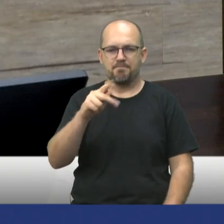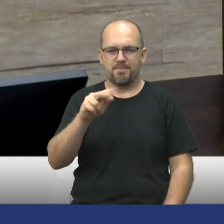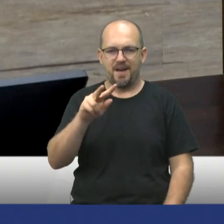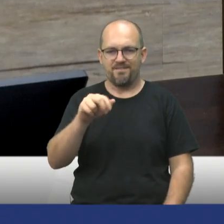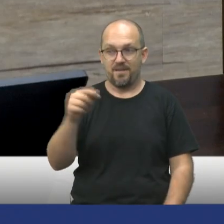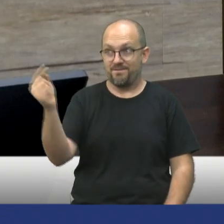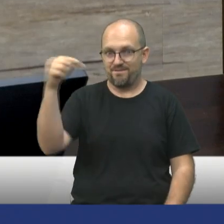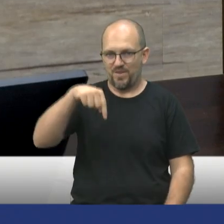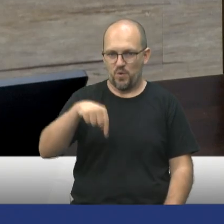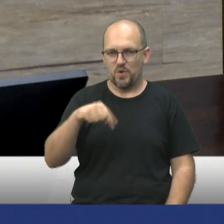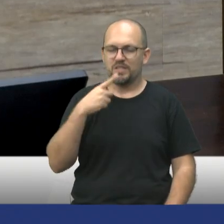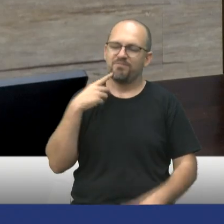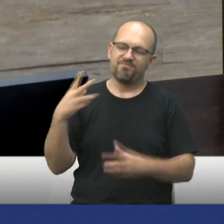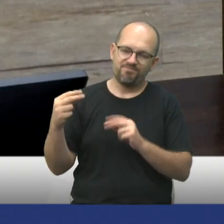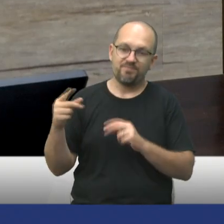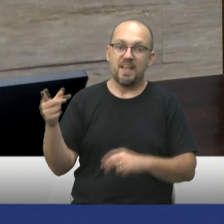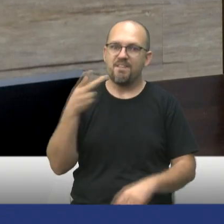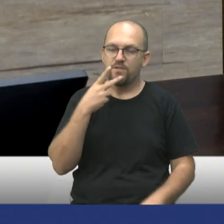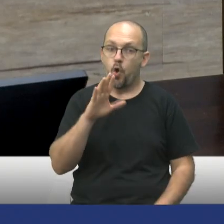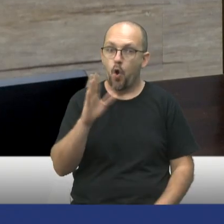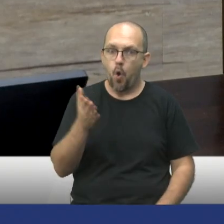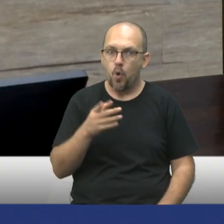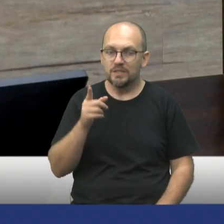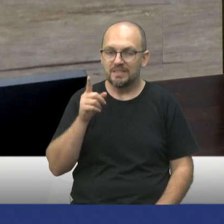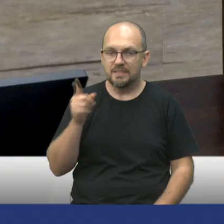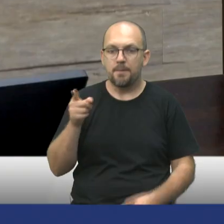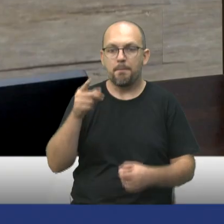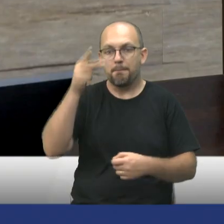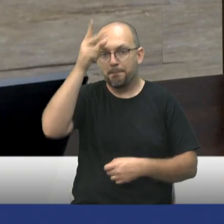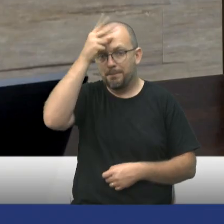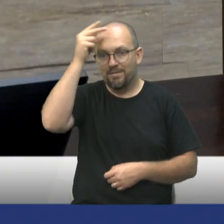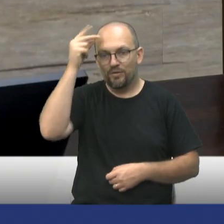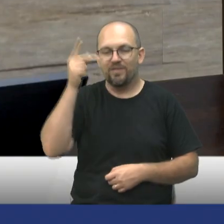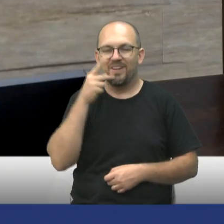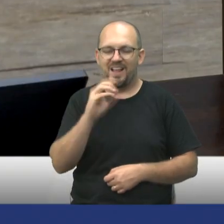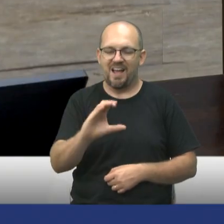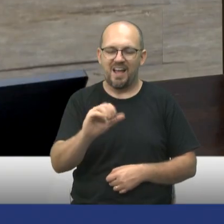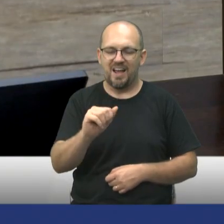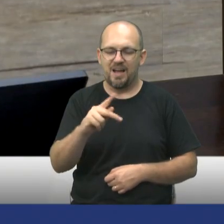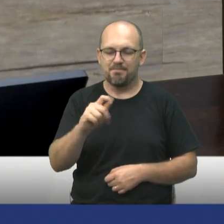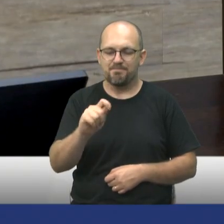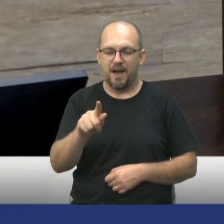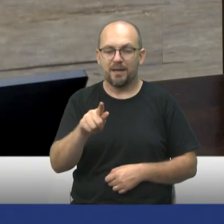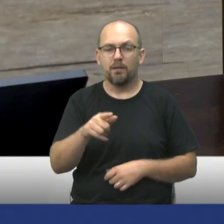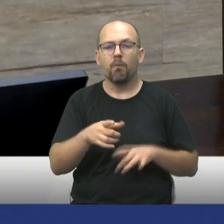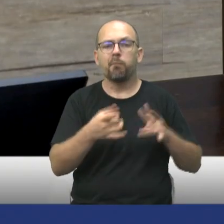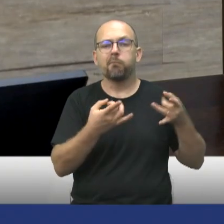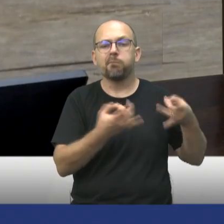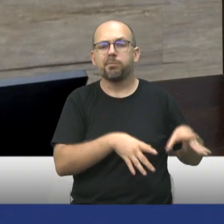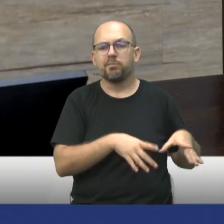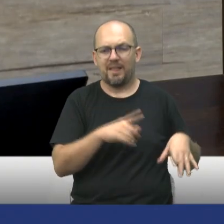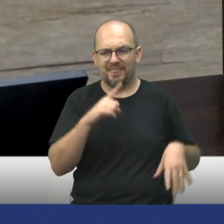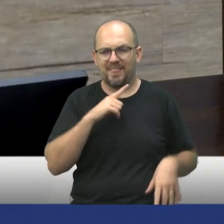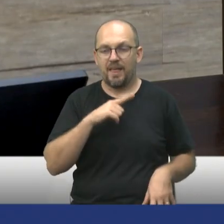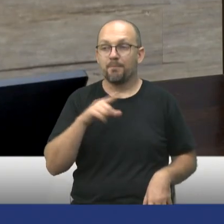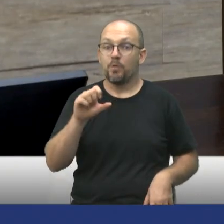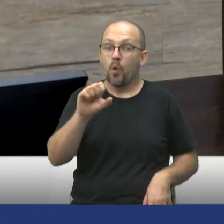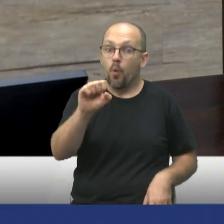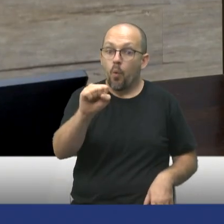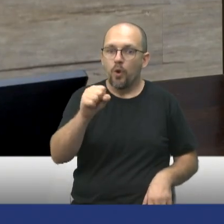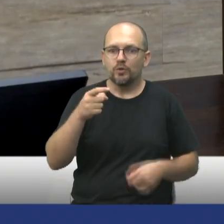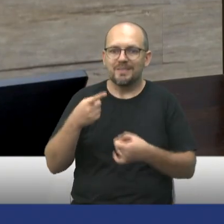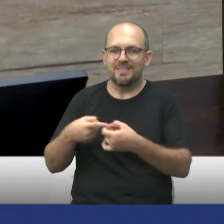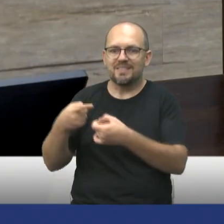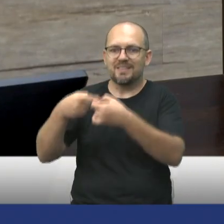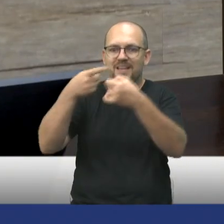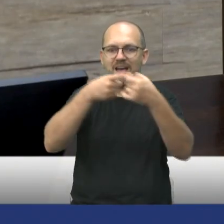né? Hoje a capacidade de pagamento da prefeitura, que chama Capag, é a mais. Nós temos 8 municípios no estado